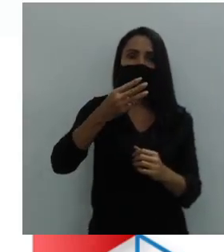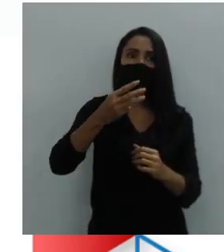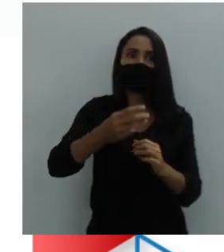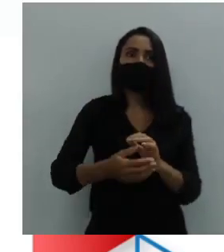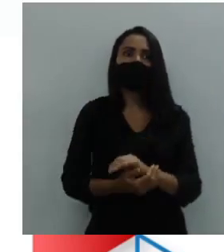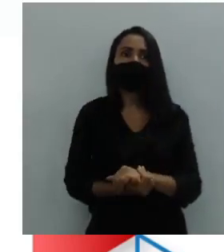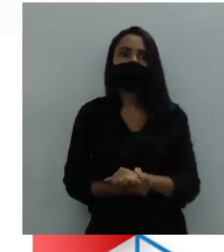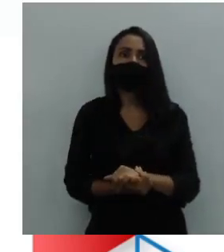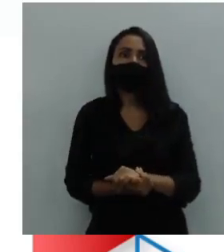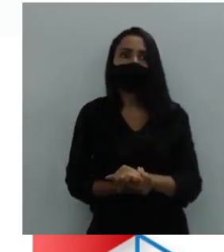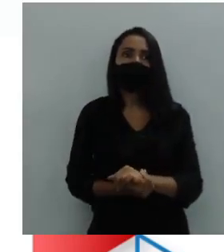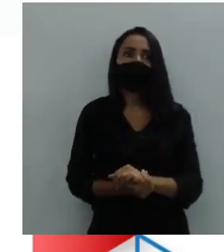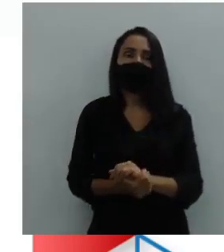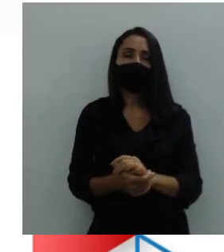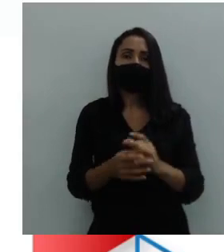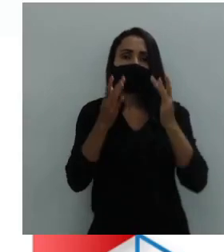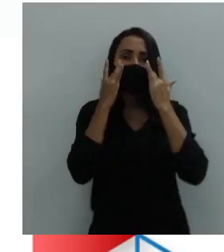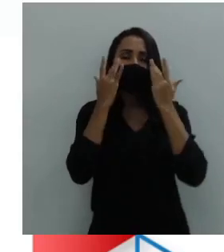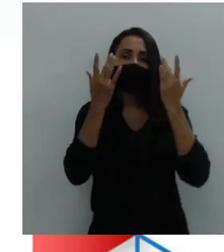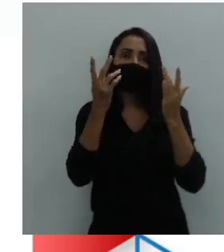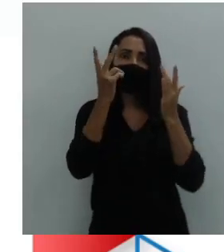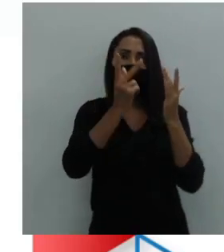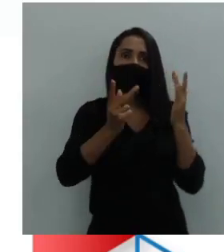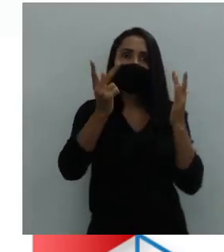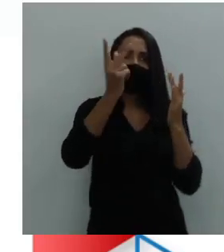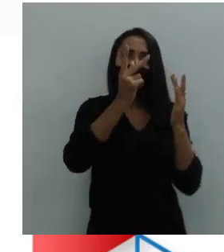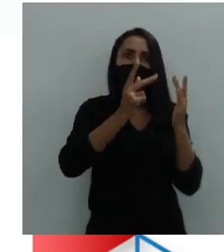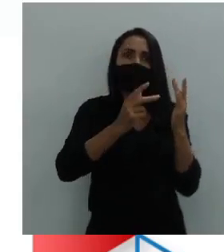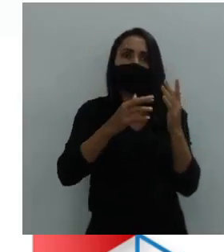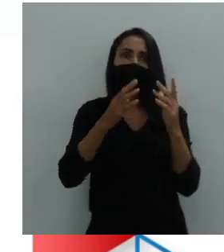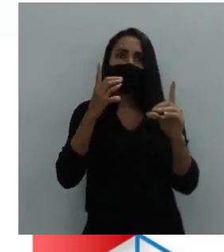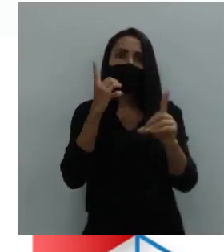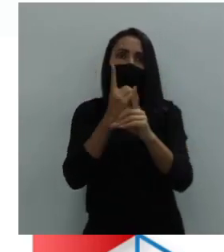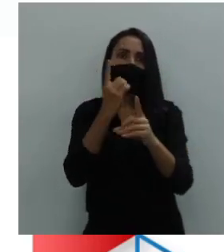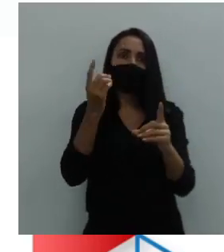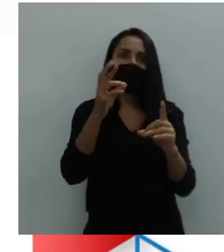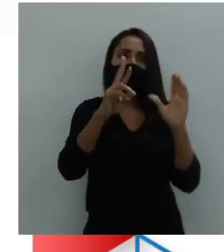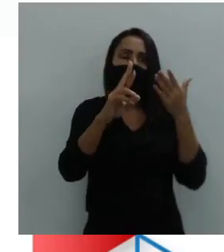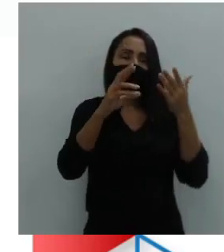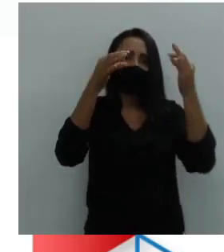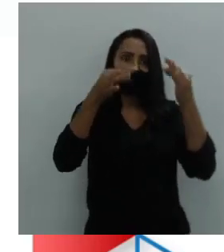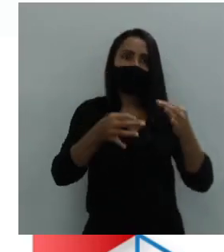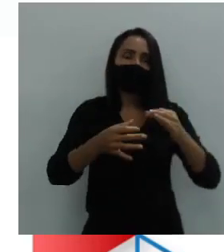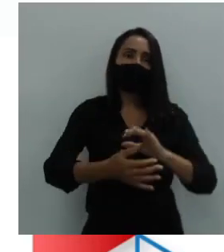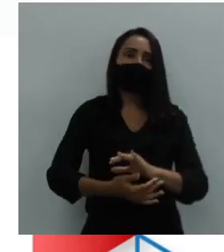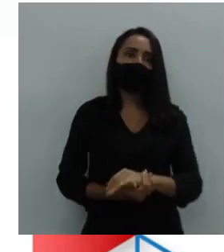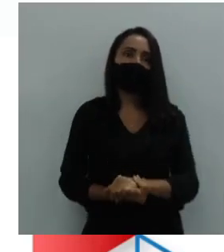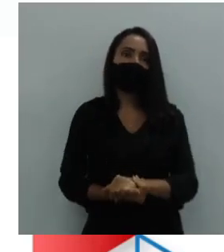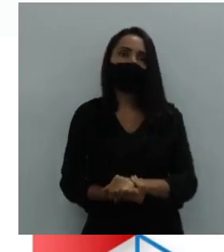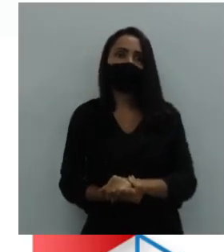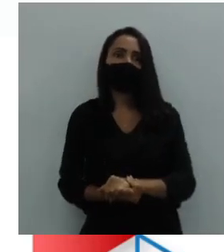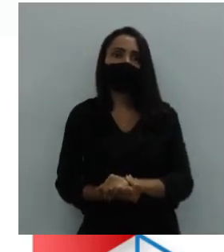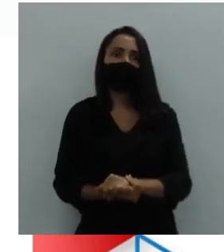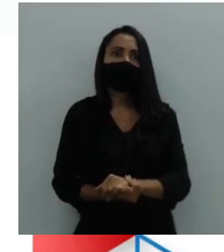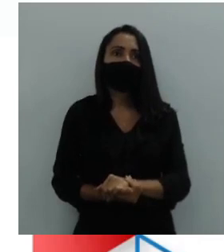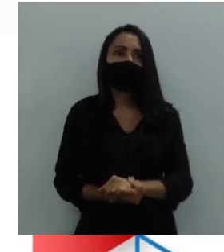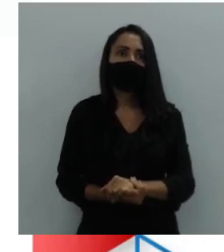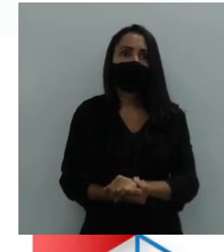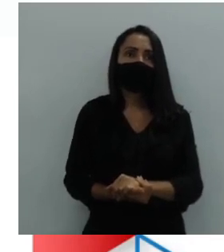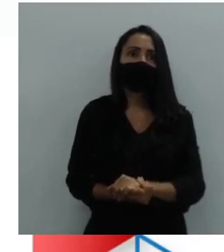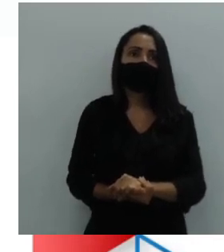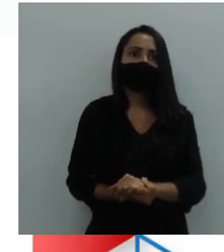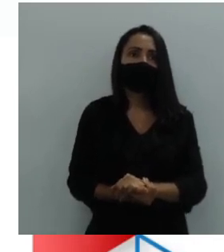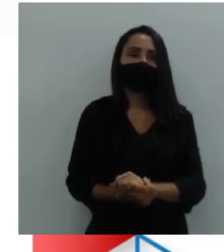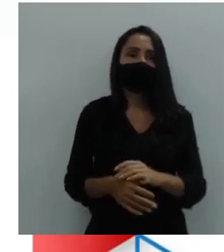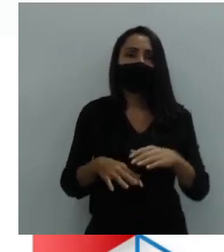ó. Observe a figura a seguir e identifique a resposta correta. A medida dos lados da figura A